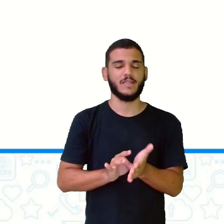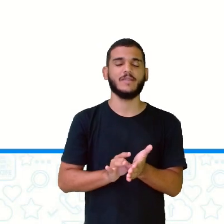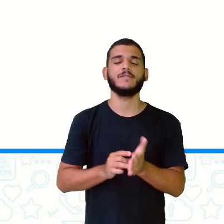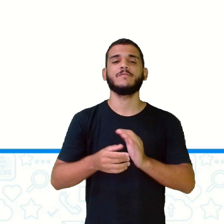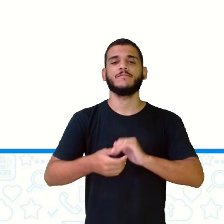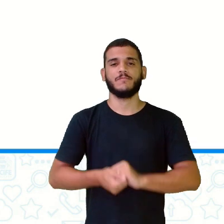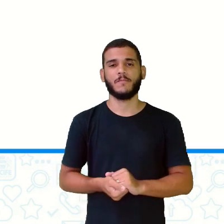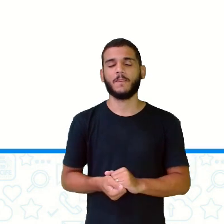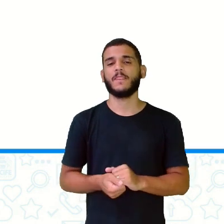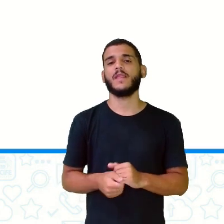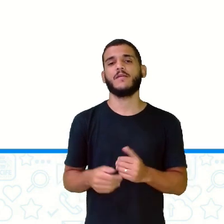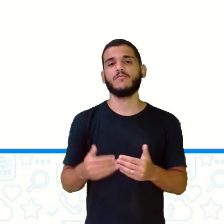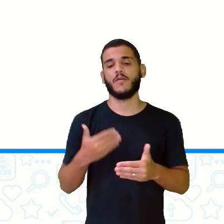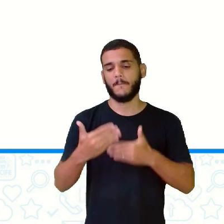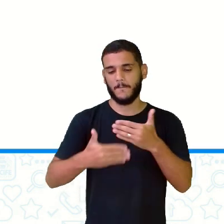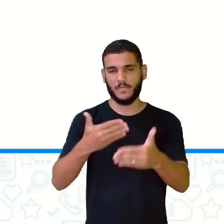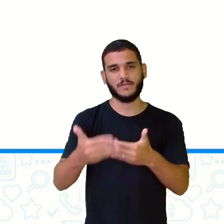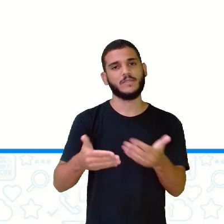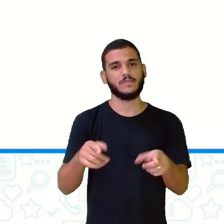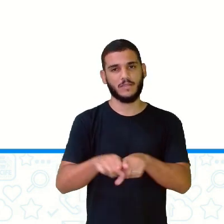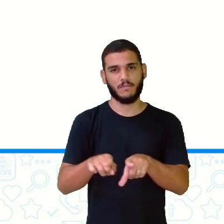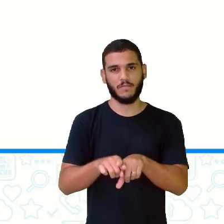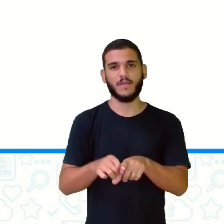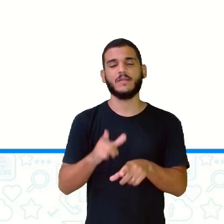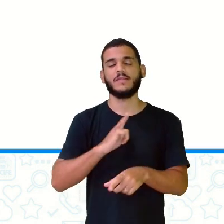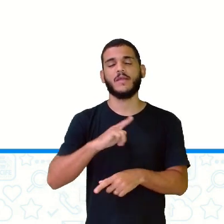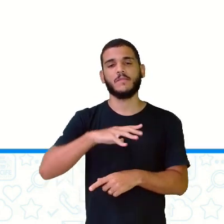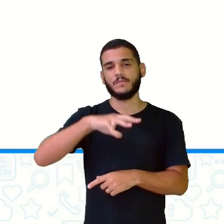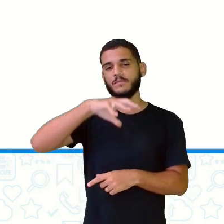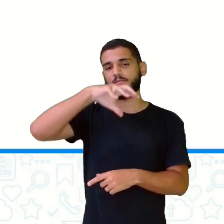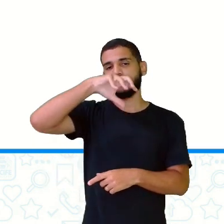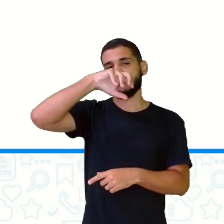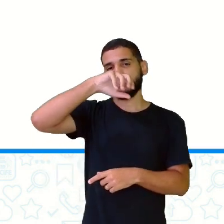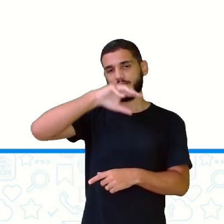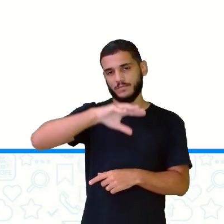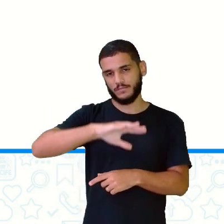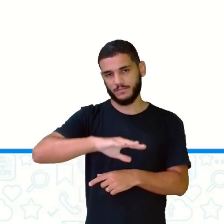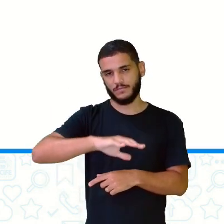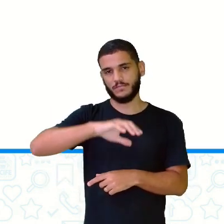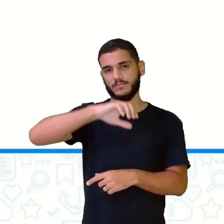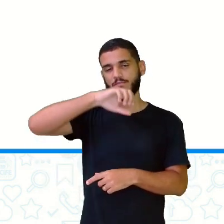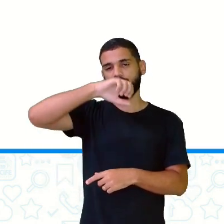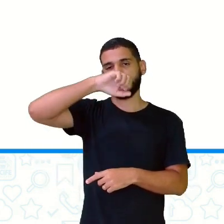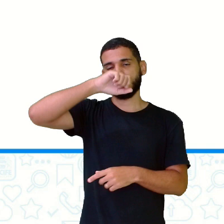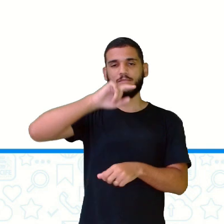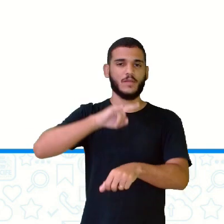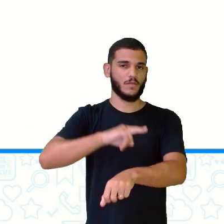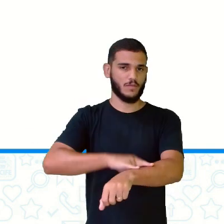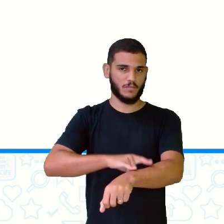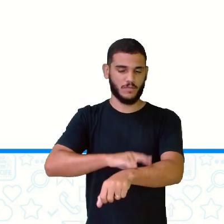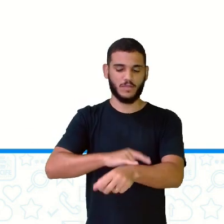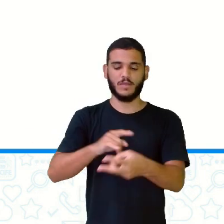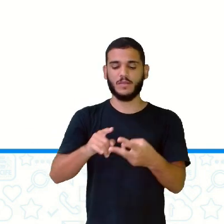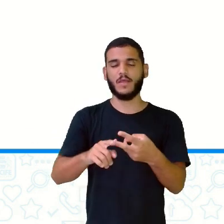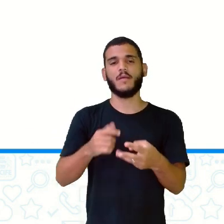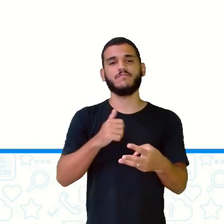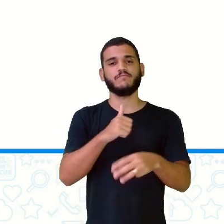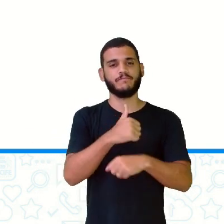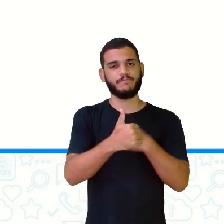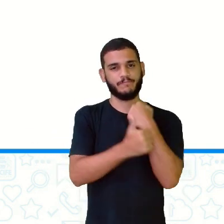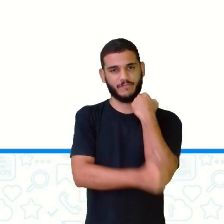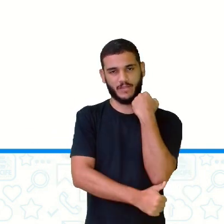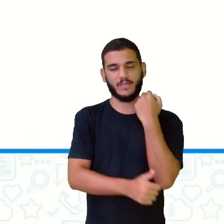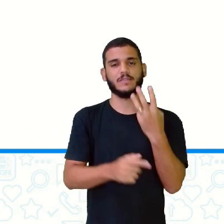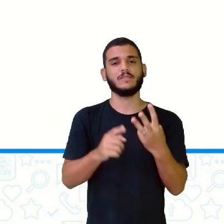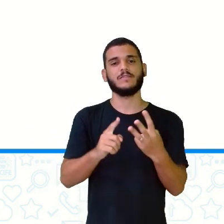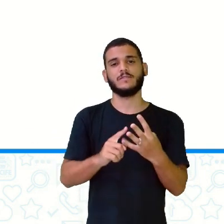substâncias durante alguns processos. Durante a respiração, durante a urina, durante a eliminação de fezes e